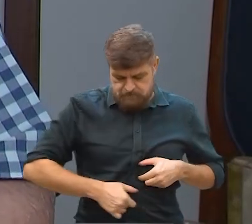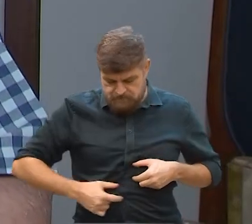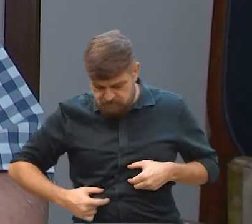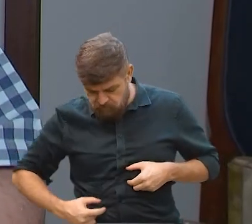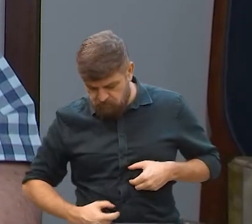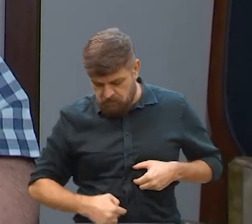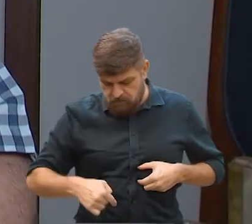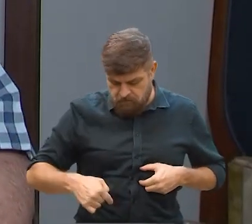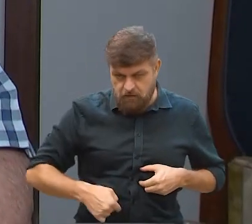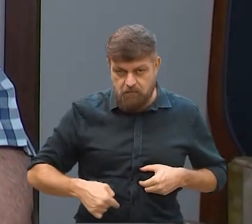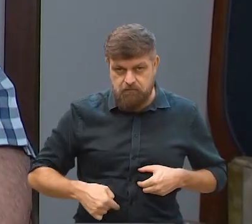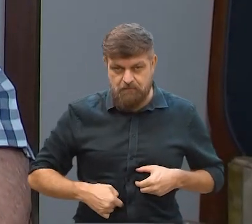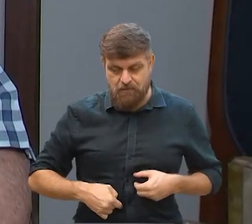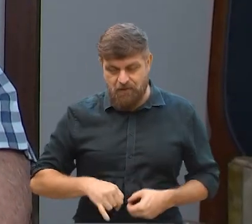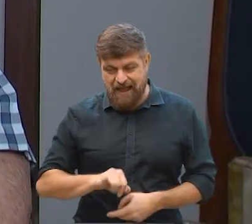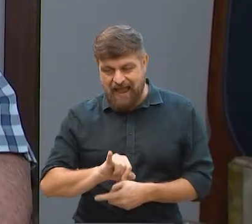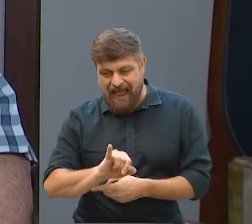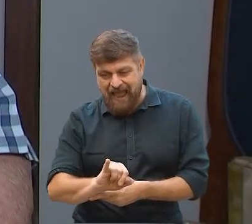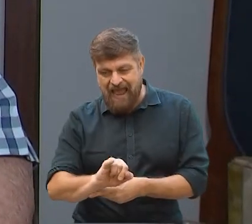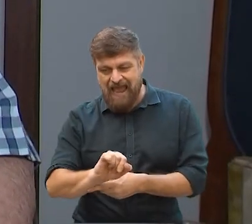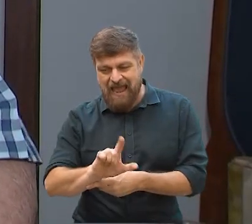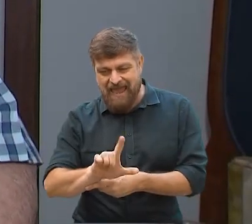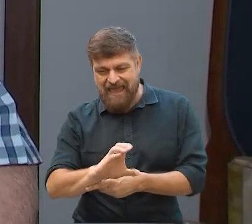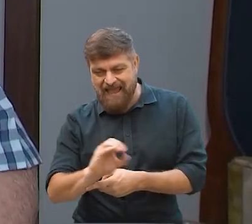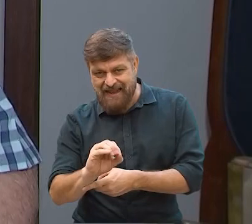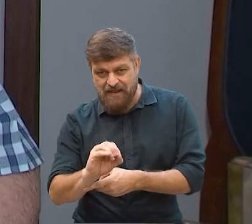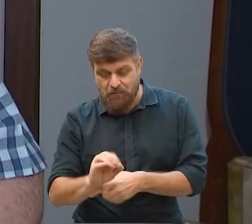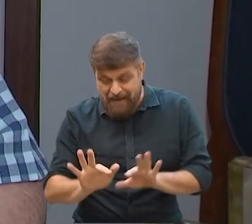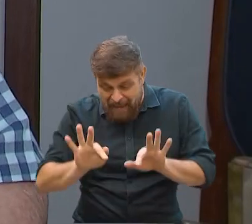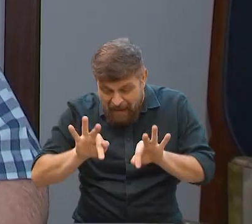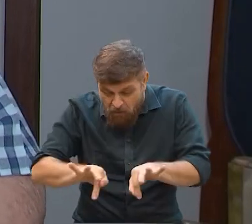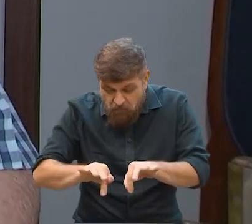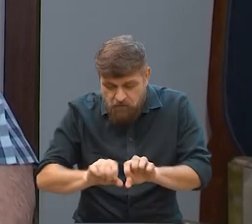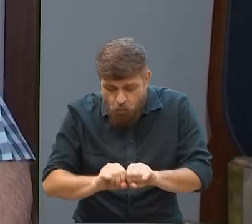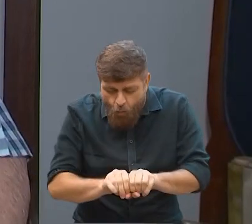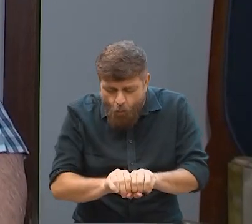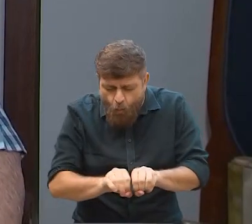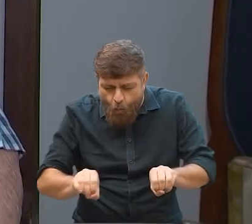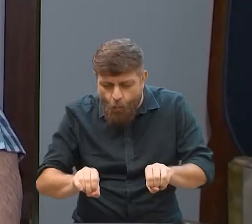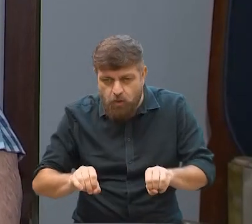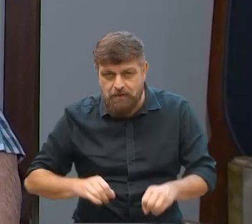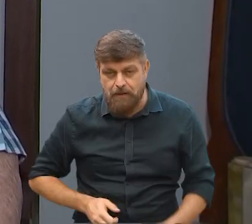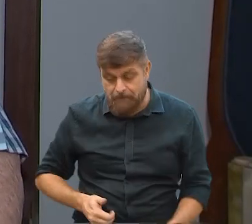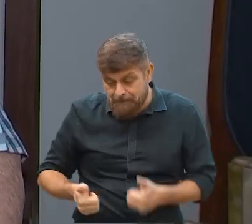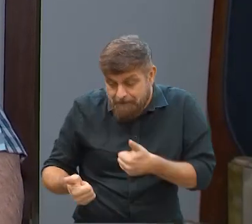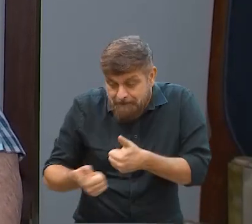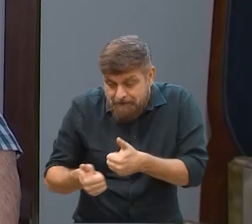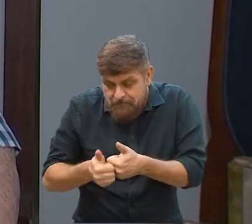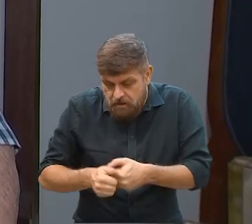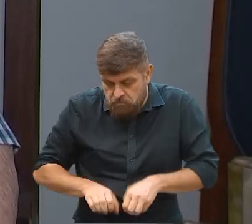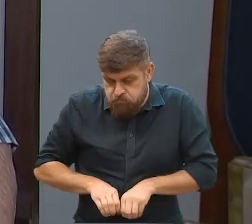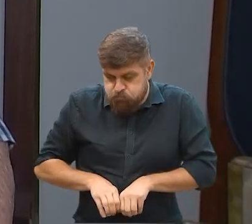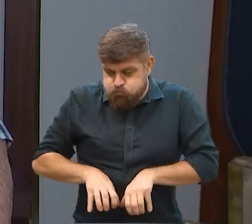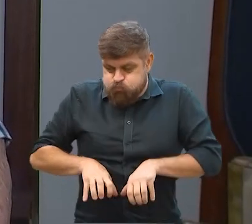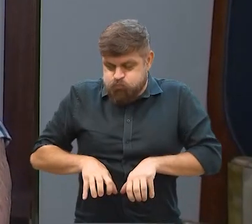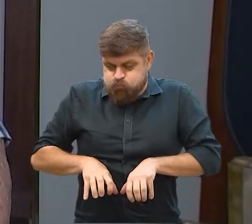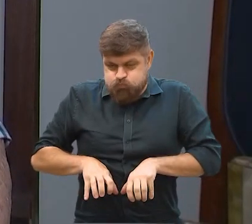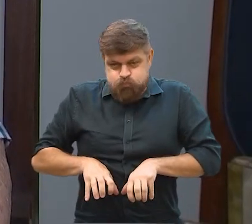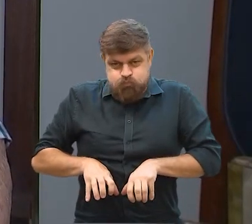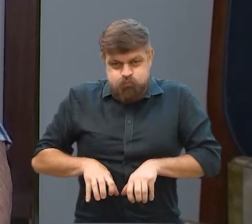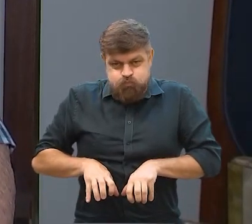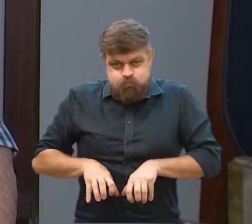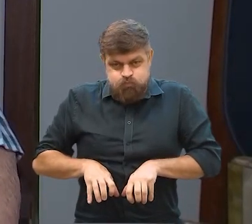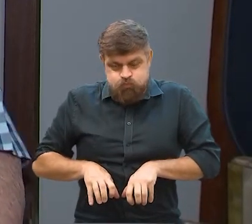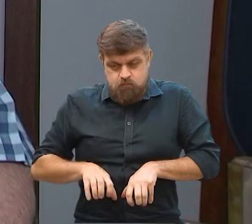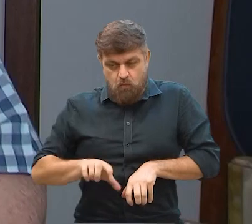de absorção e vai para o íleo, que é o fim do intestino delgado, já próximo do grosso. O íleo já desemboca no intestino